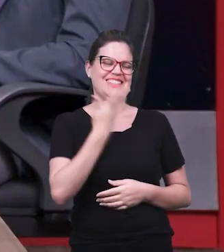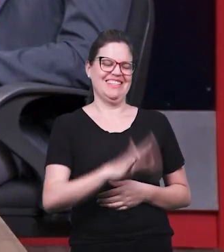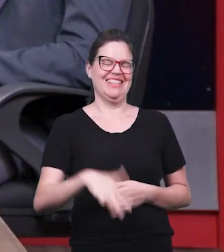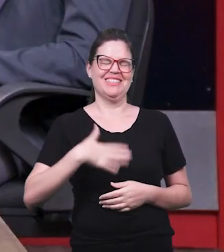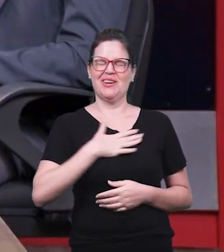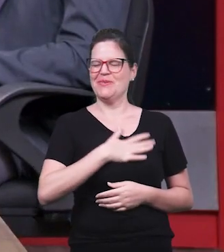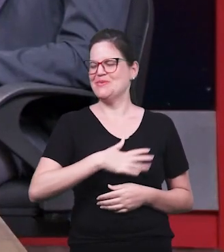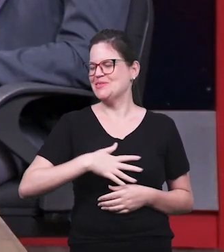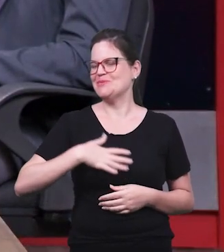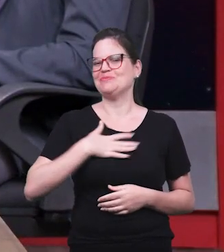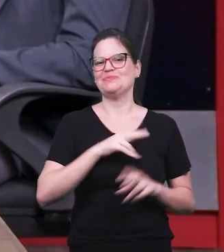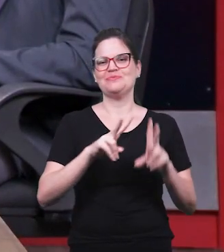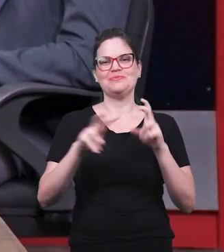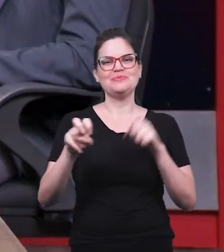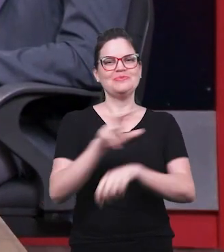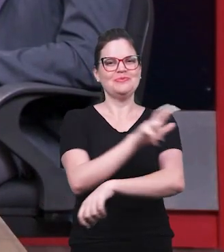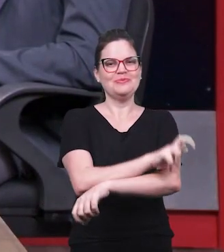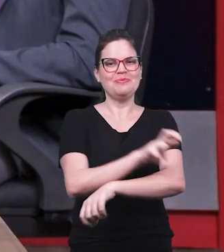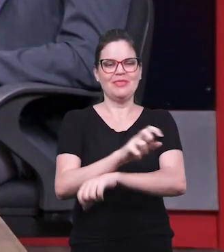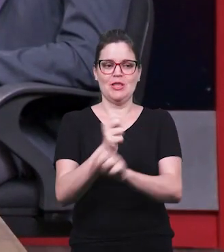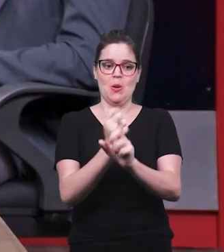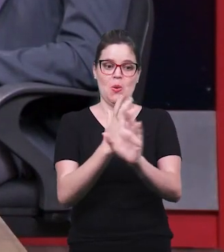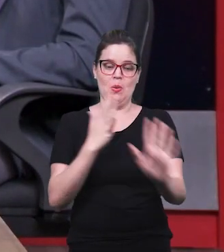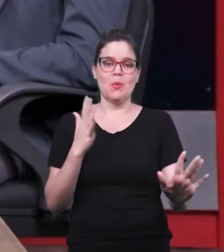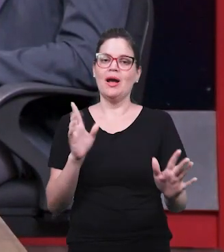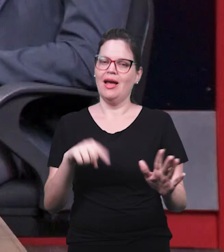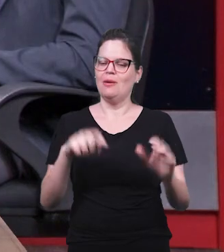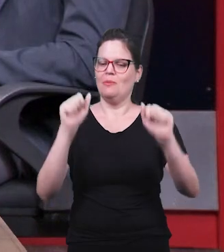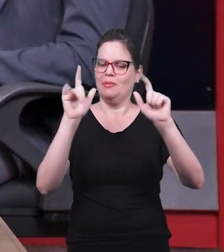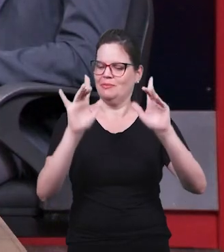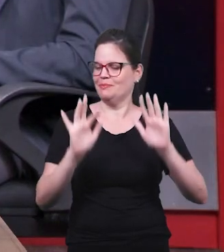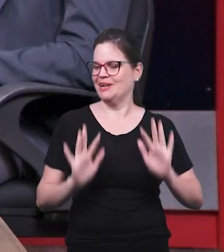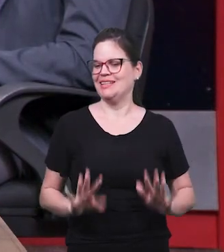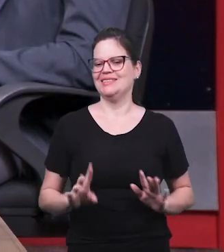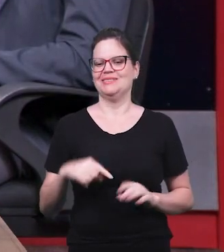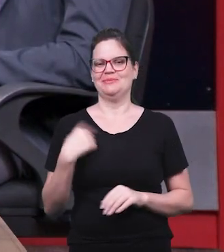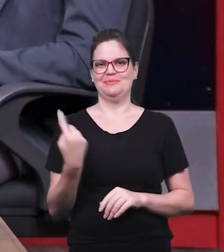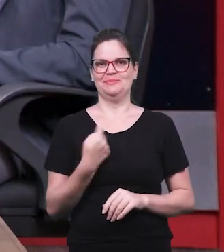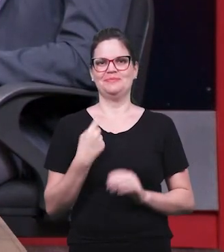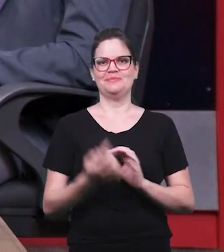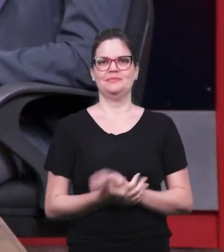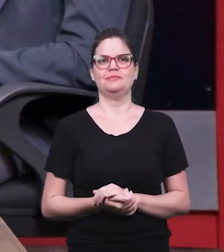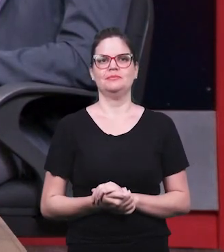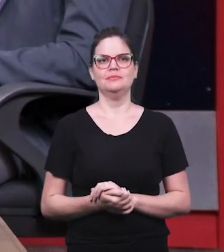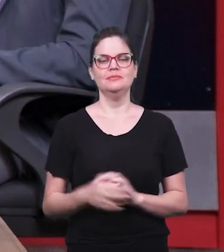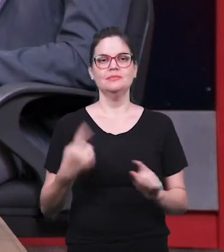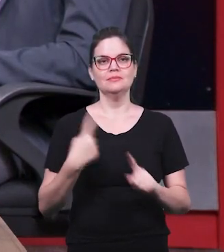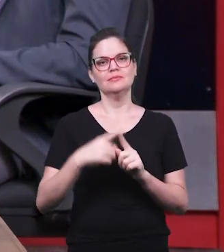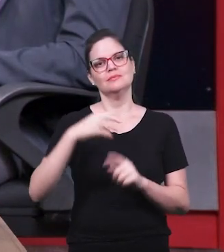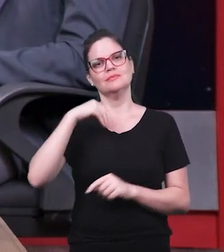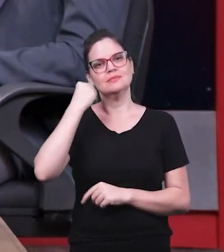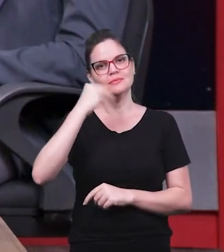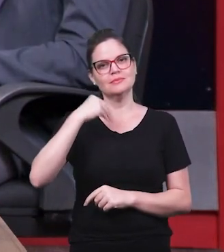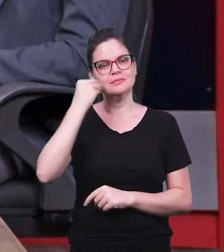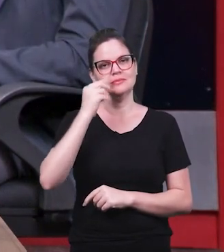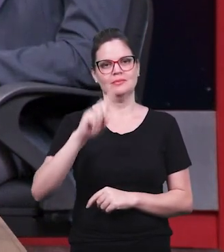muito, elas gostam, elas brincam, e é uma bênção para a gente. São experiências que a